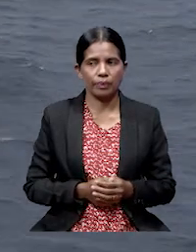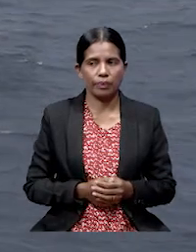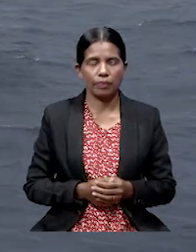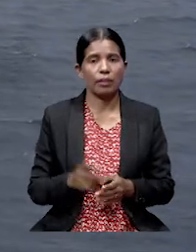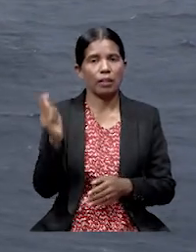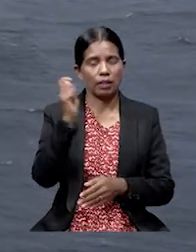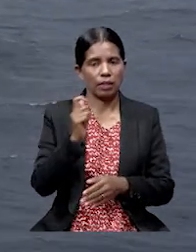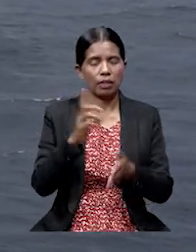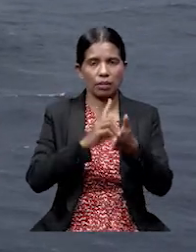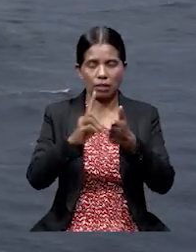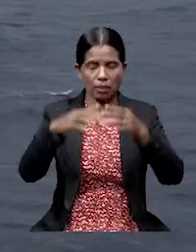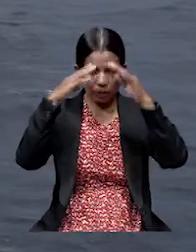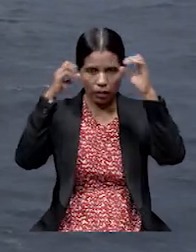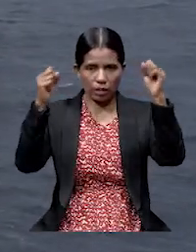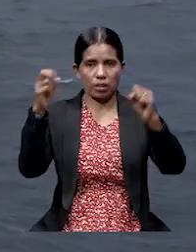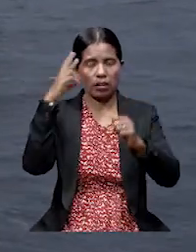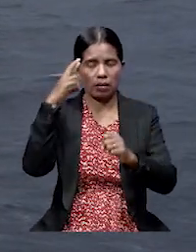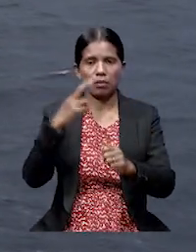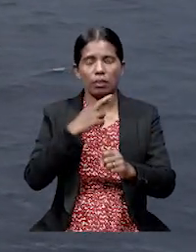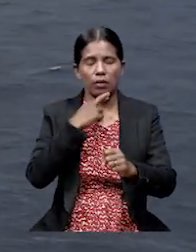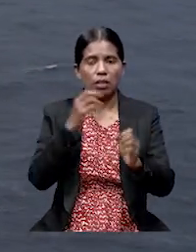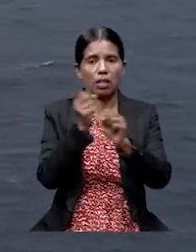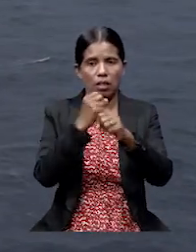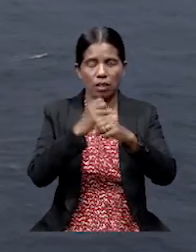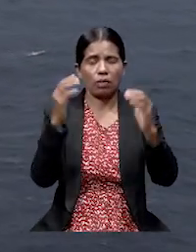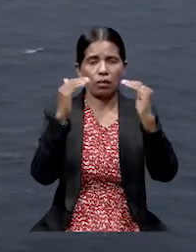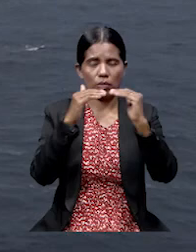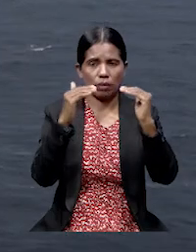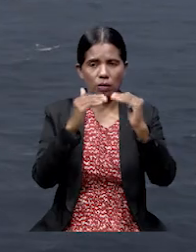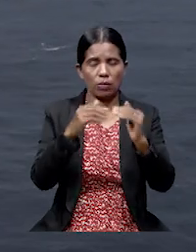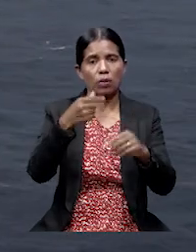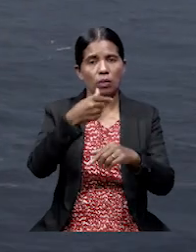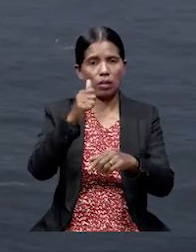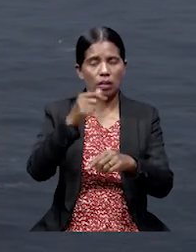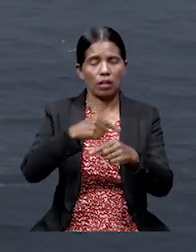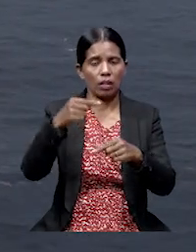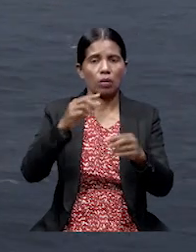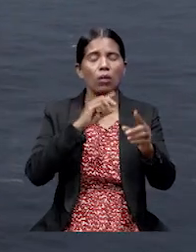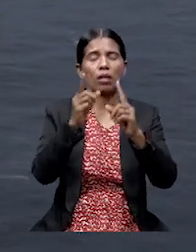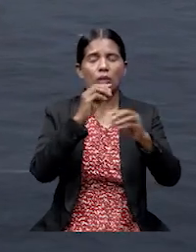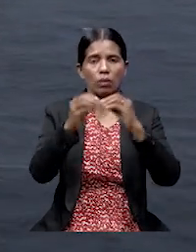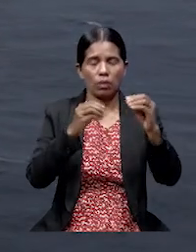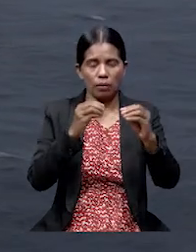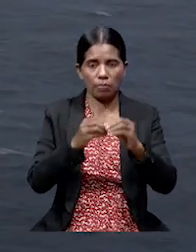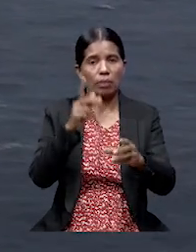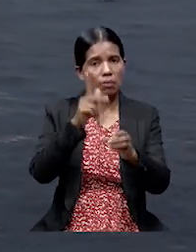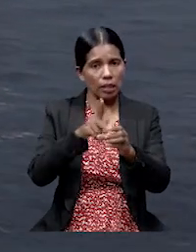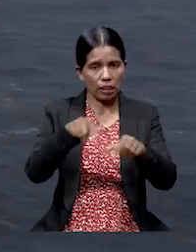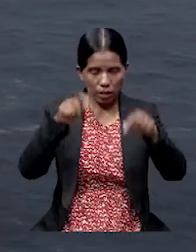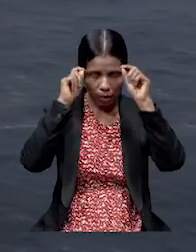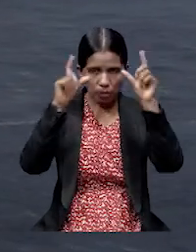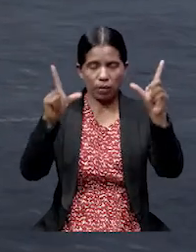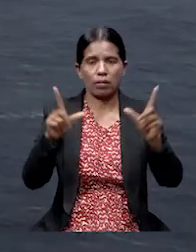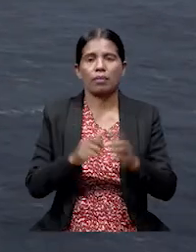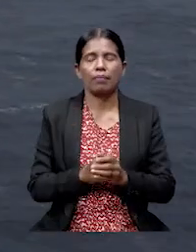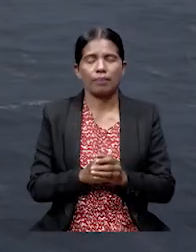Terça semana, né, presidente eleito José Ramos Horta halau encontro José Sunda Gas, colega com a exploração mina e atas Timor. Foi no encontro José